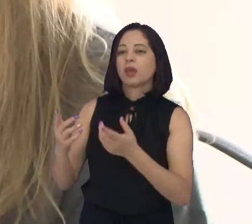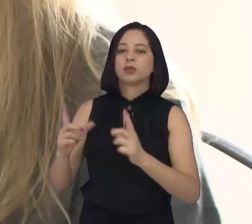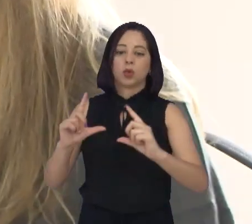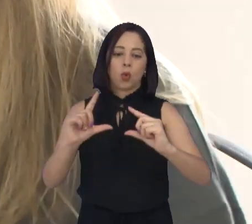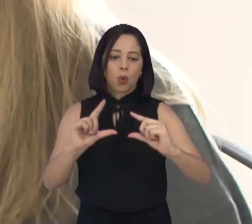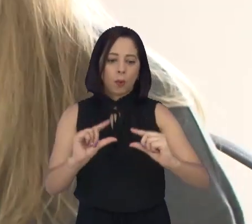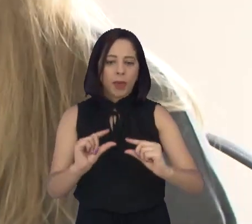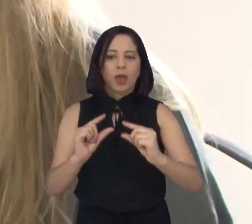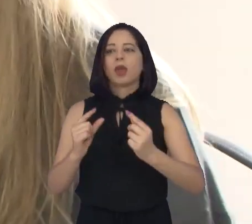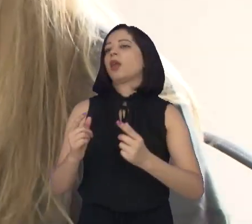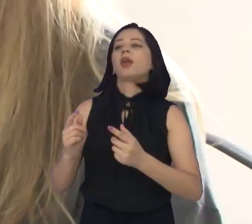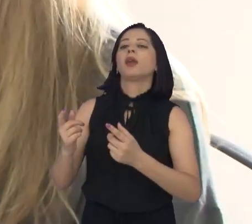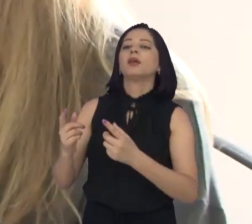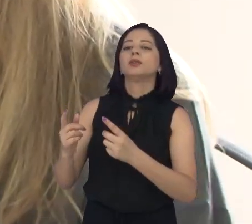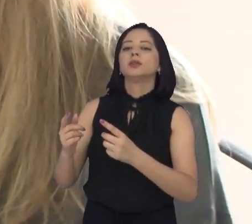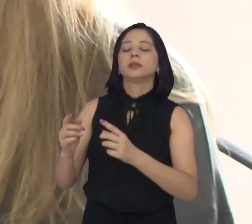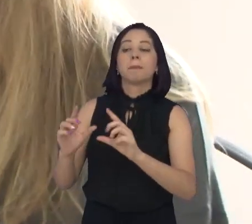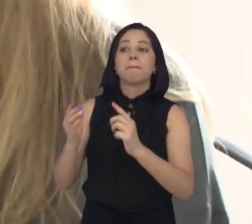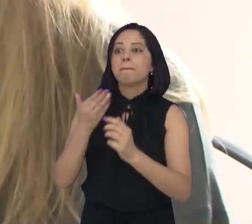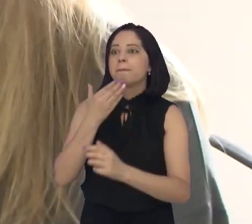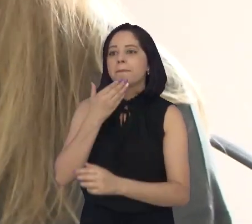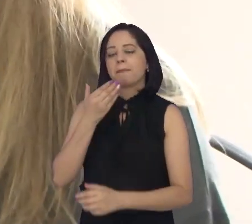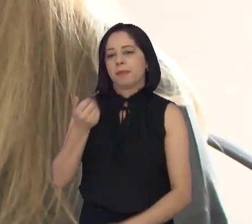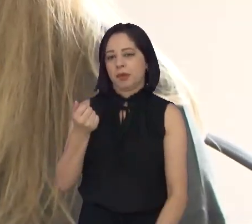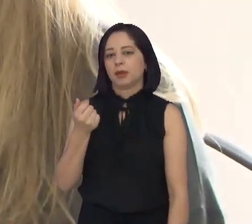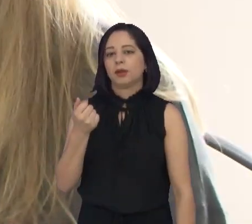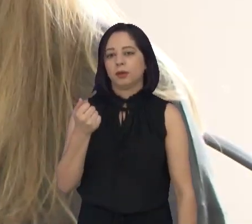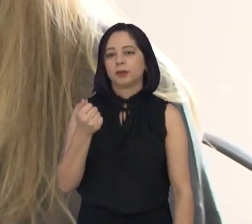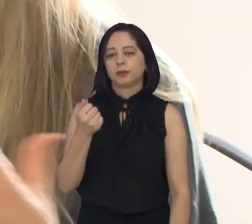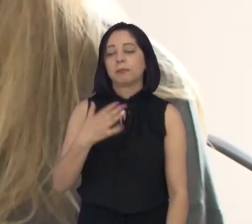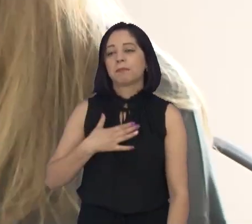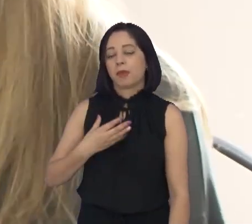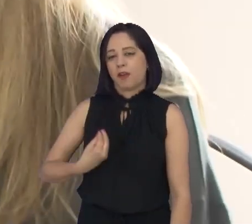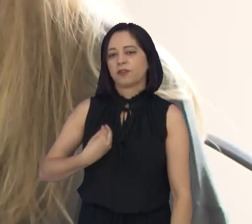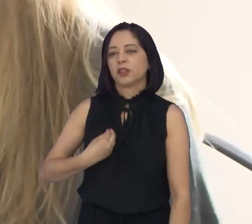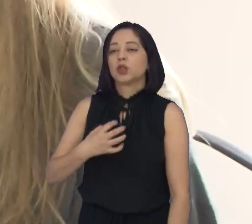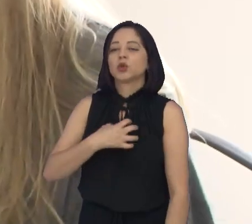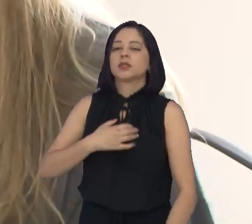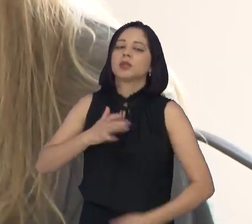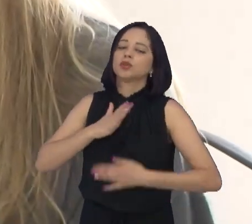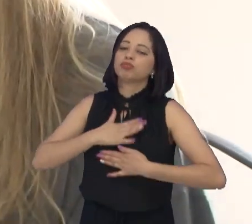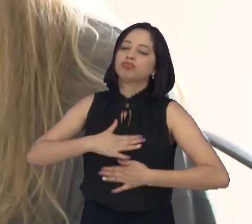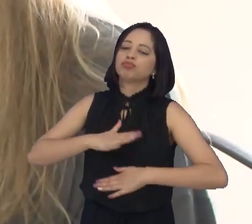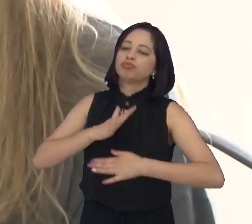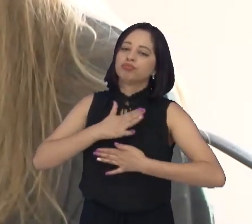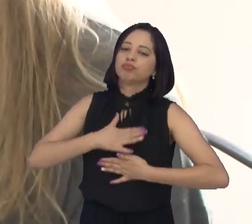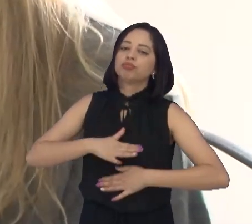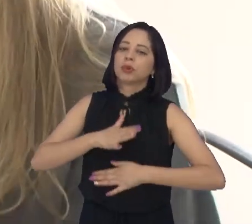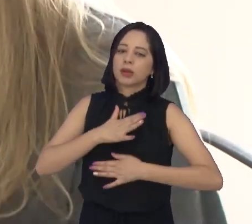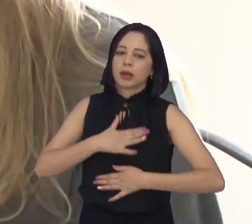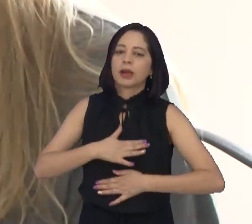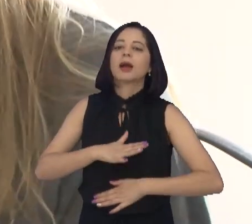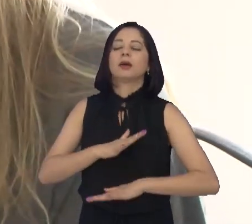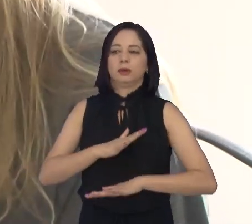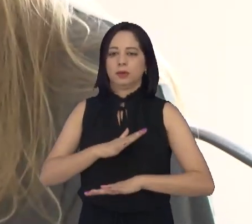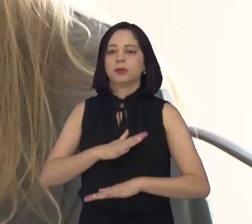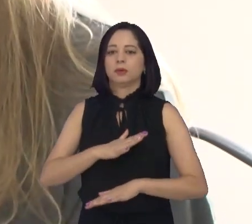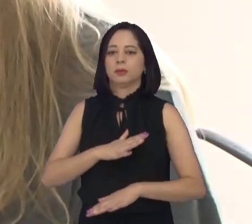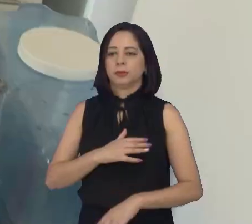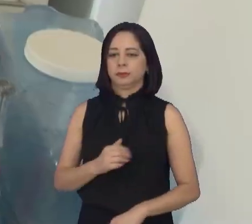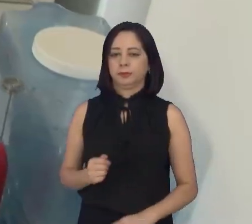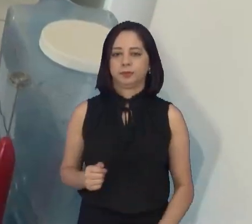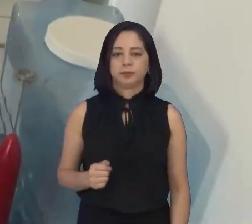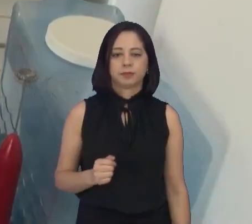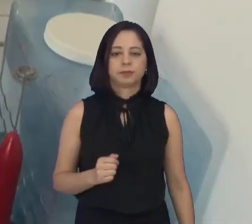menos coisas para gerenciar. Então, eu acho que isso também é um ponto que acaba sendo a meu